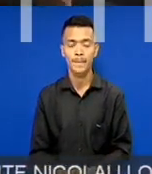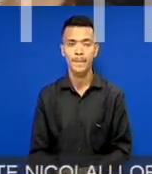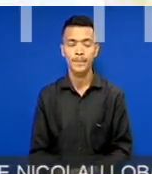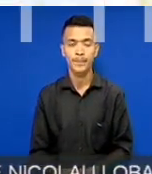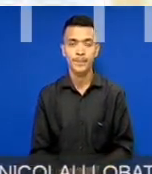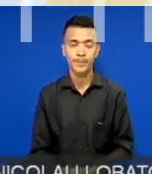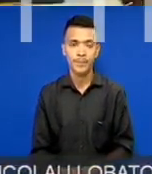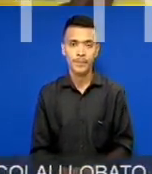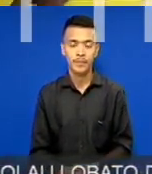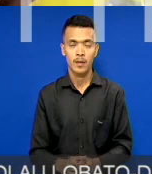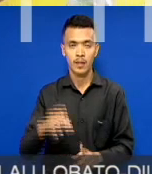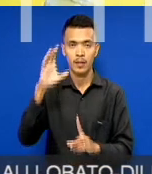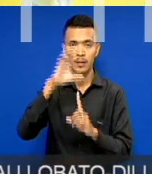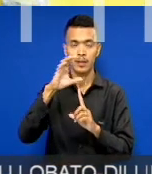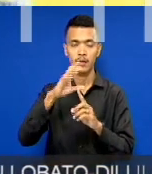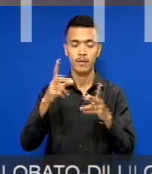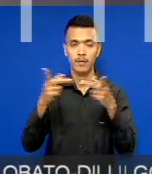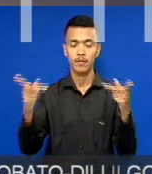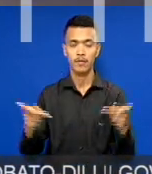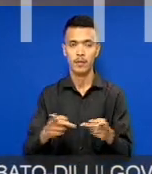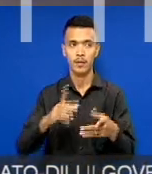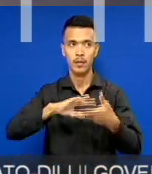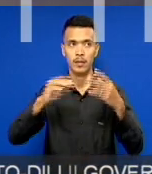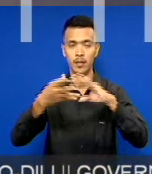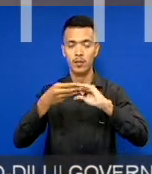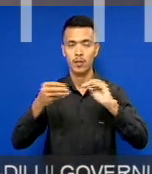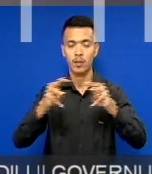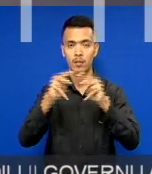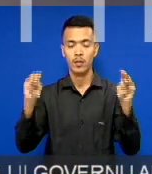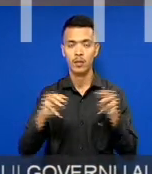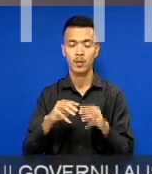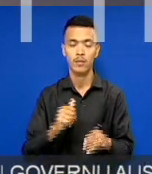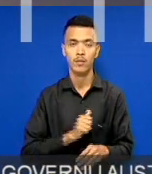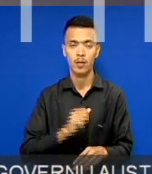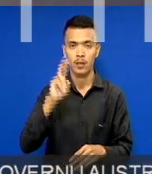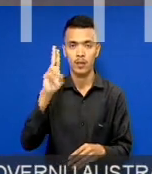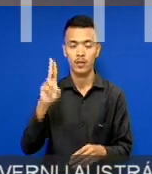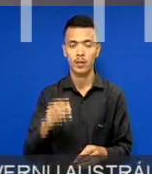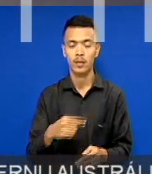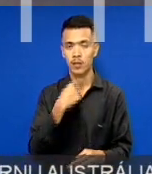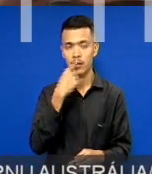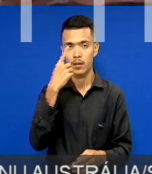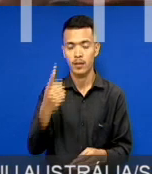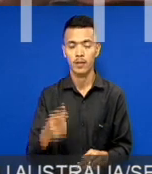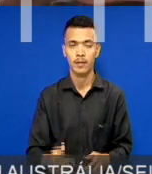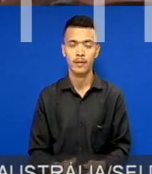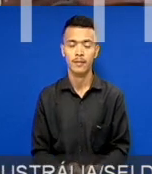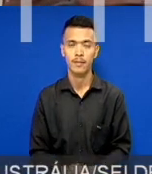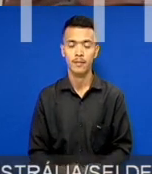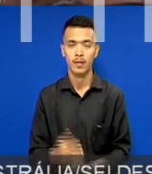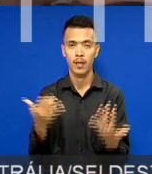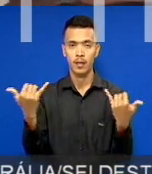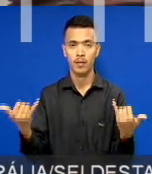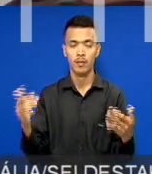Aileu. Coordenador Museu Memorial Município Aileu, Zebedeu Colibere Soares Hateten,